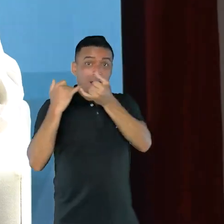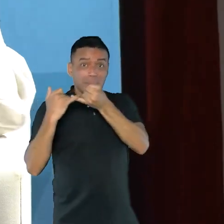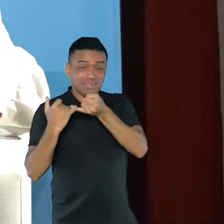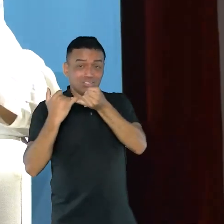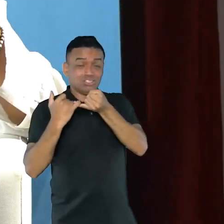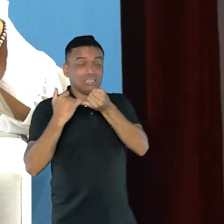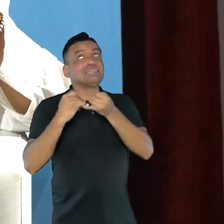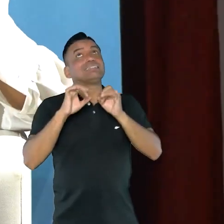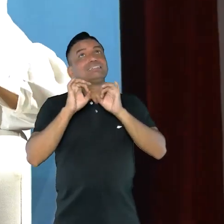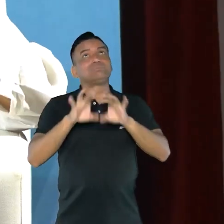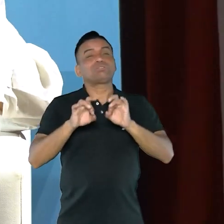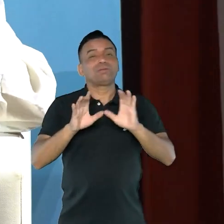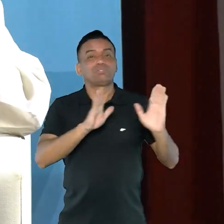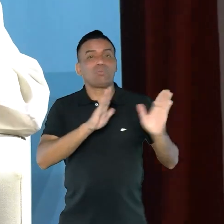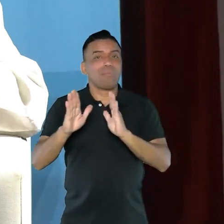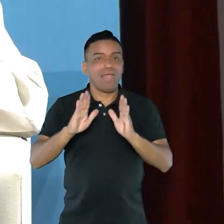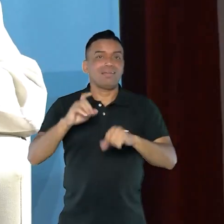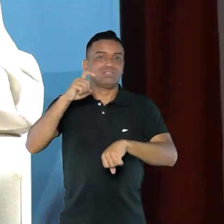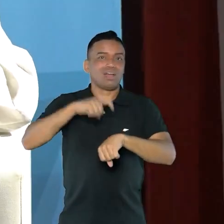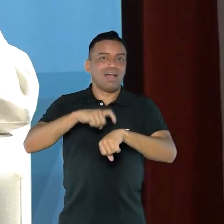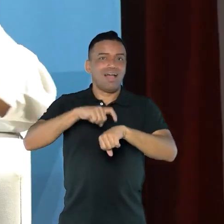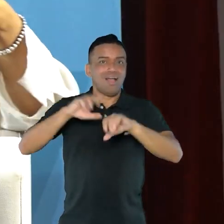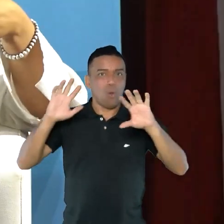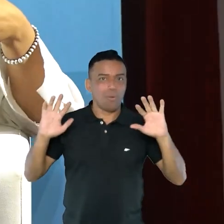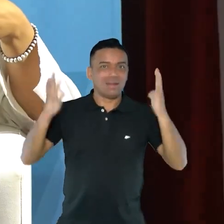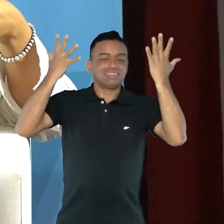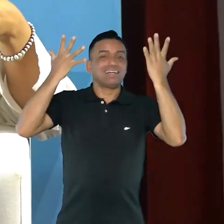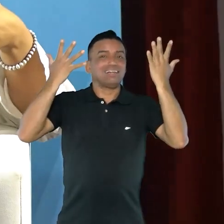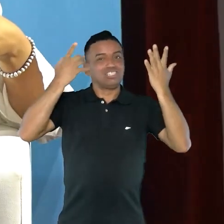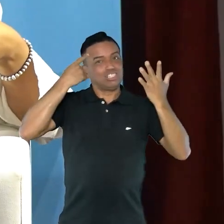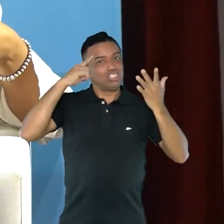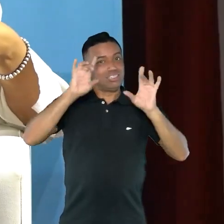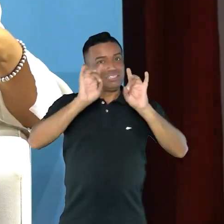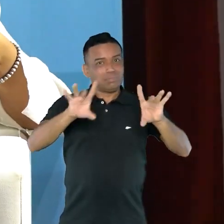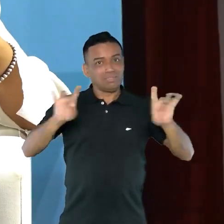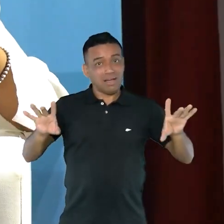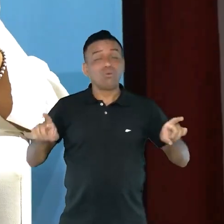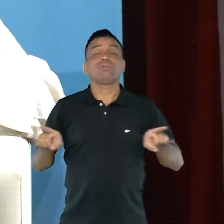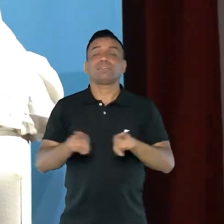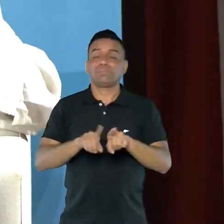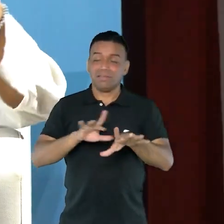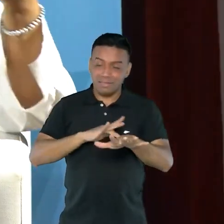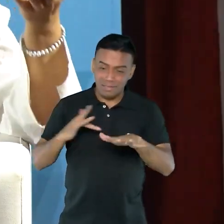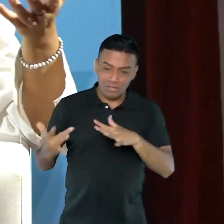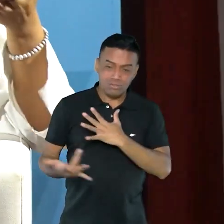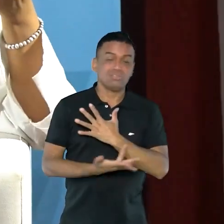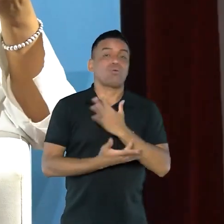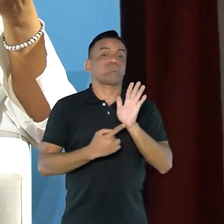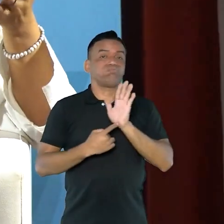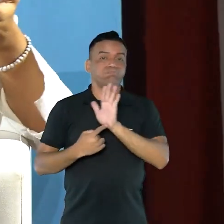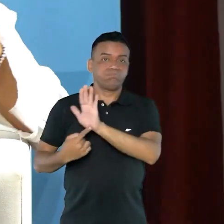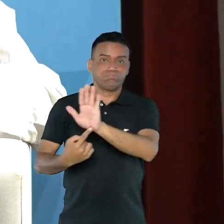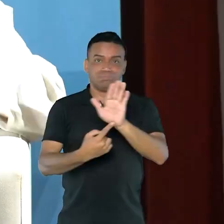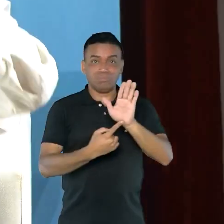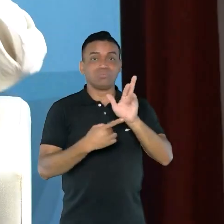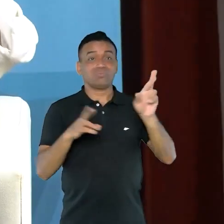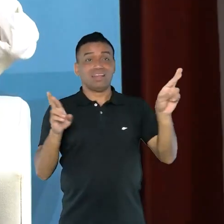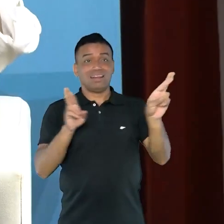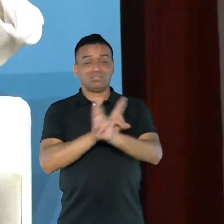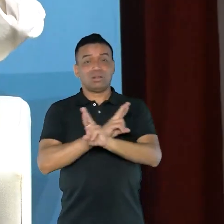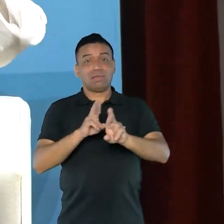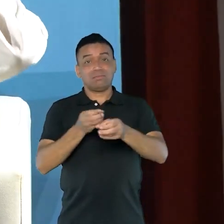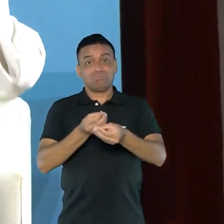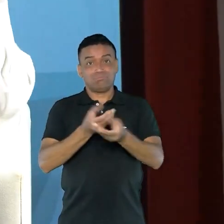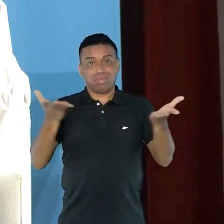datas comemorativas e do impacto que as redes sociais têm também nessa vitrine dos relacionamentos,